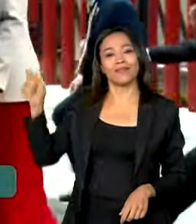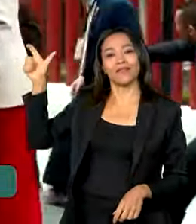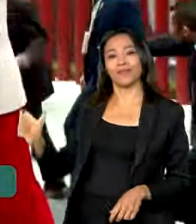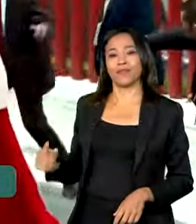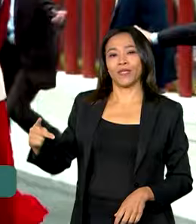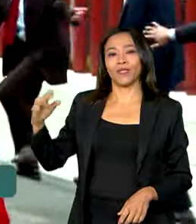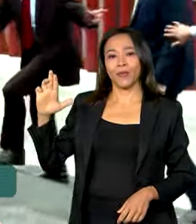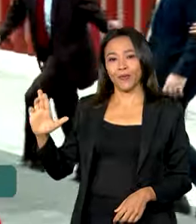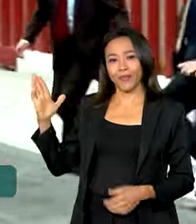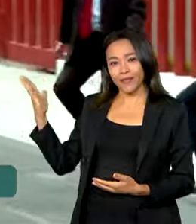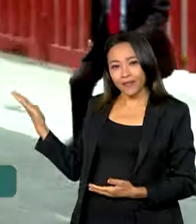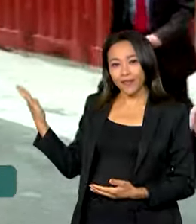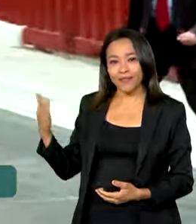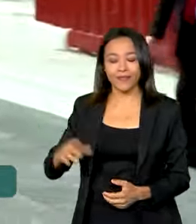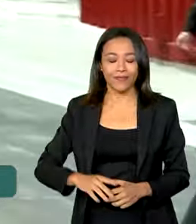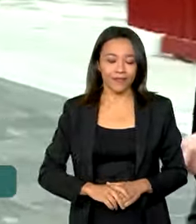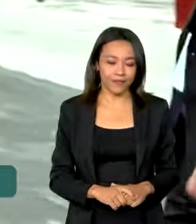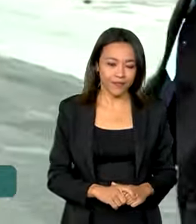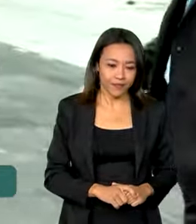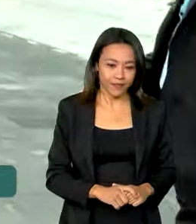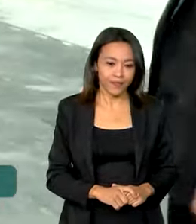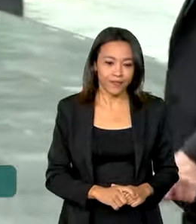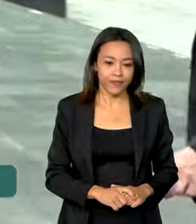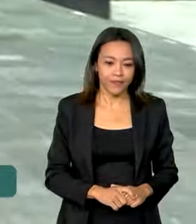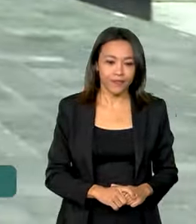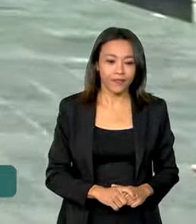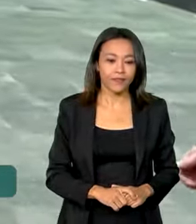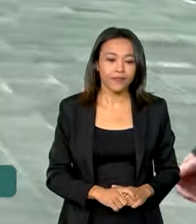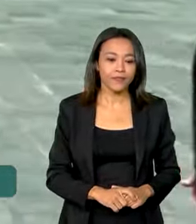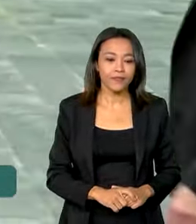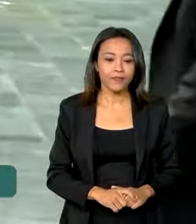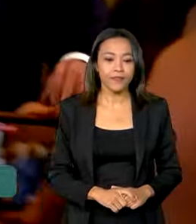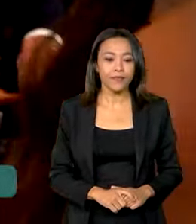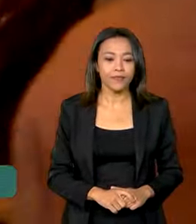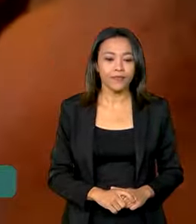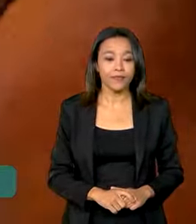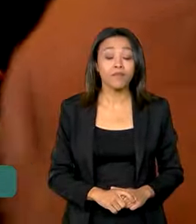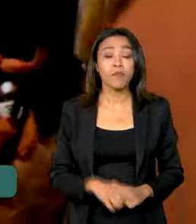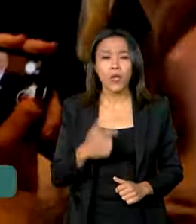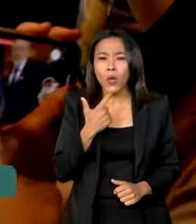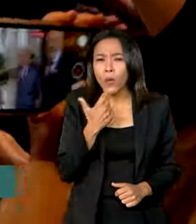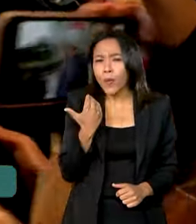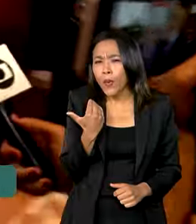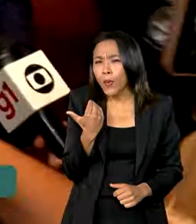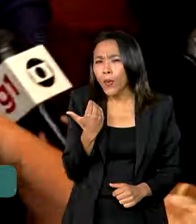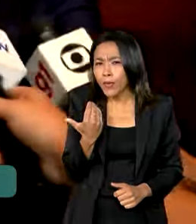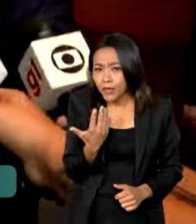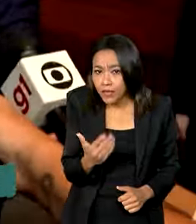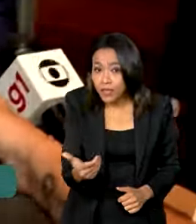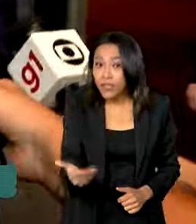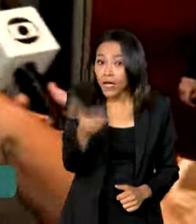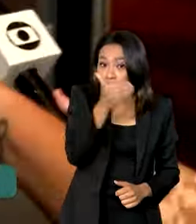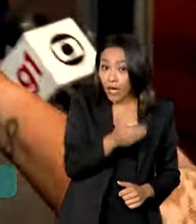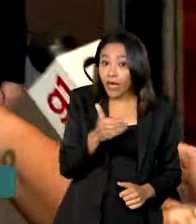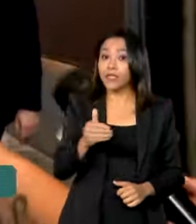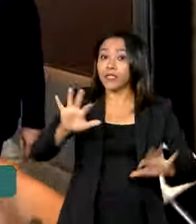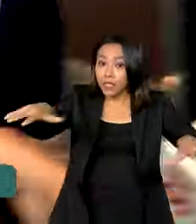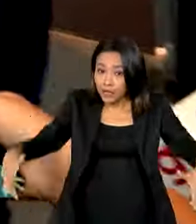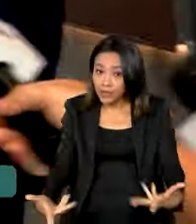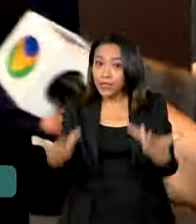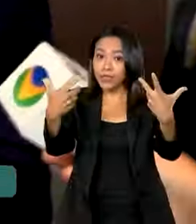Lula presente Bienvenido a México presidente Lula pouco antes da cerimônia de posse em conversa com